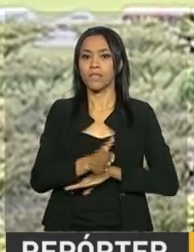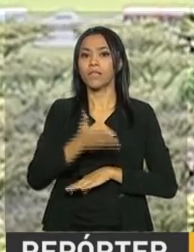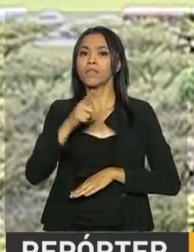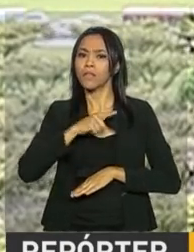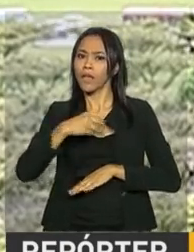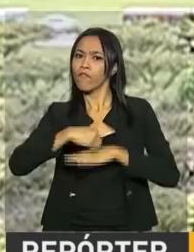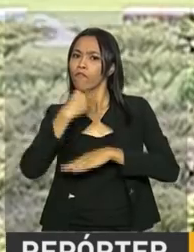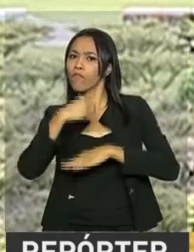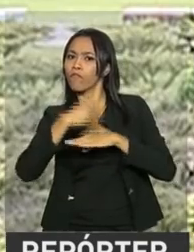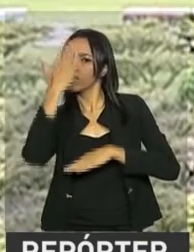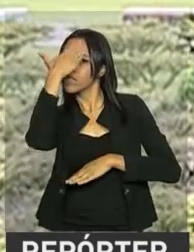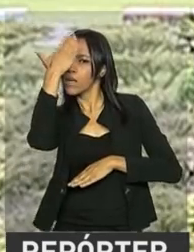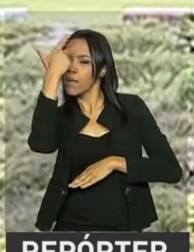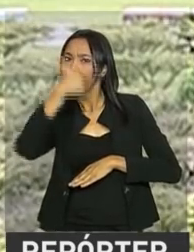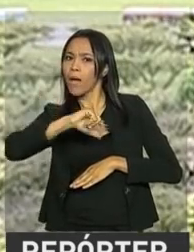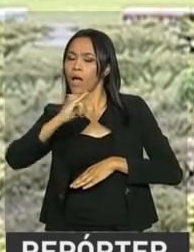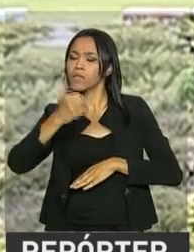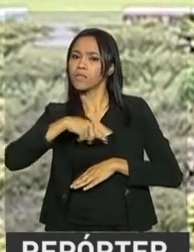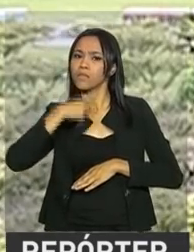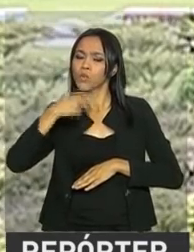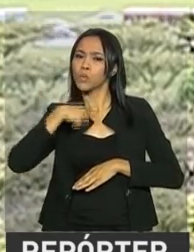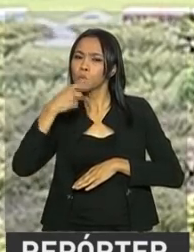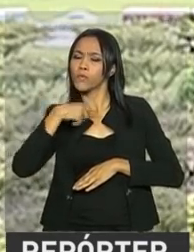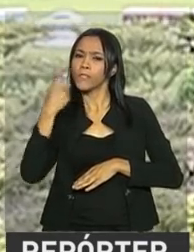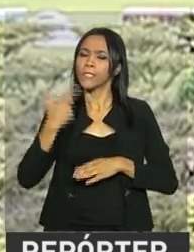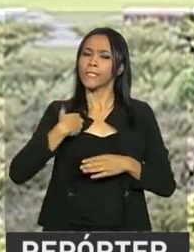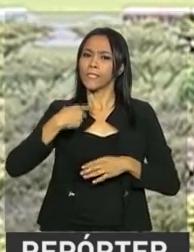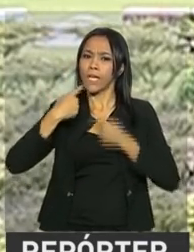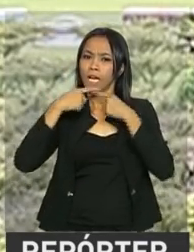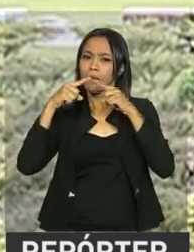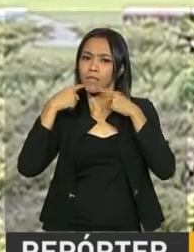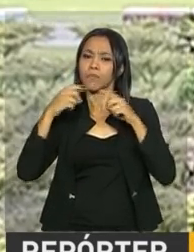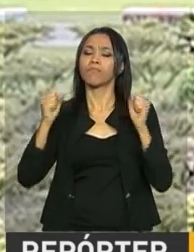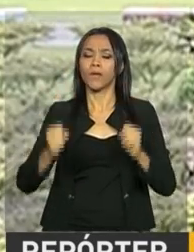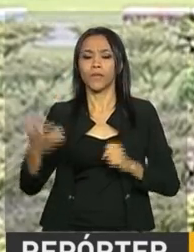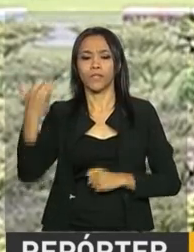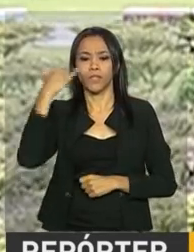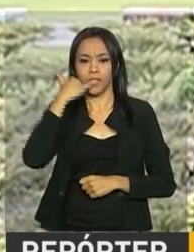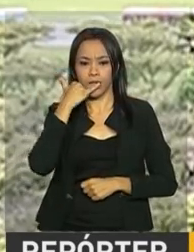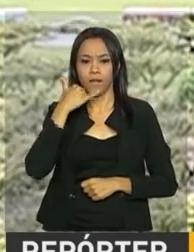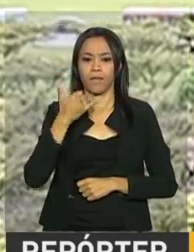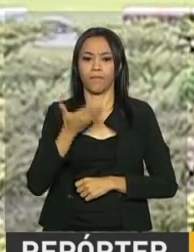www.ans.gov.br e também, se tiver alguma dúvida ou reclamação, deve ligar no telefone